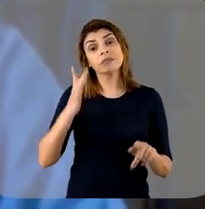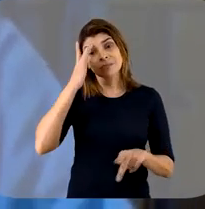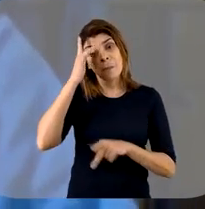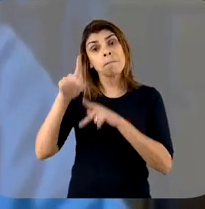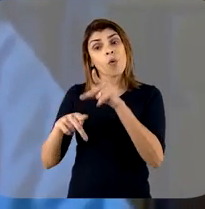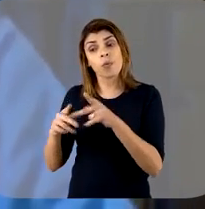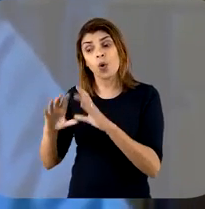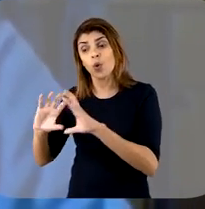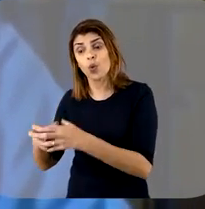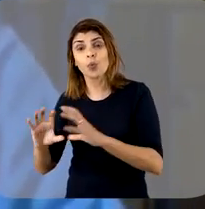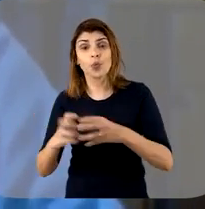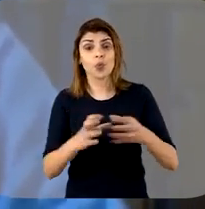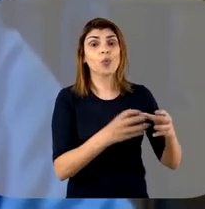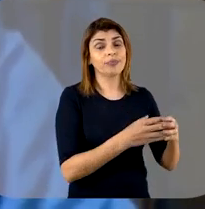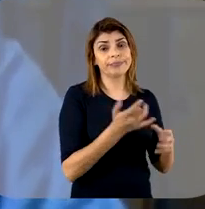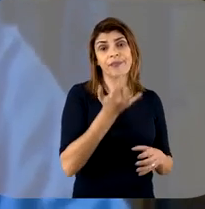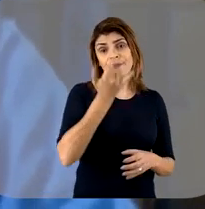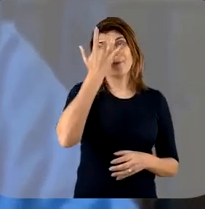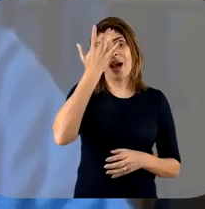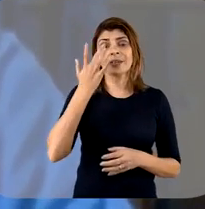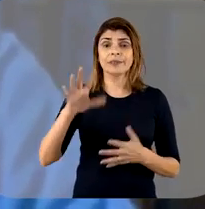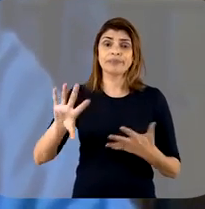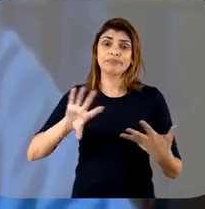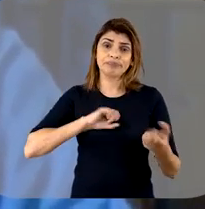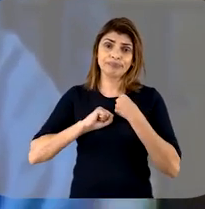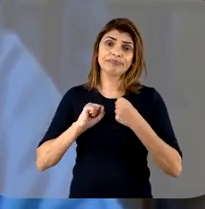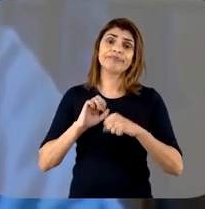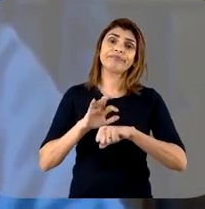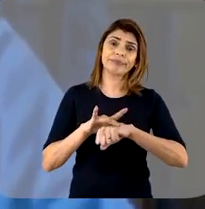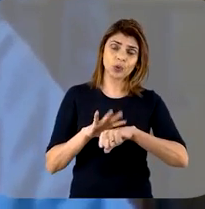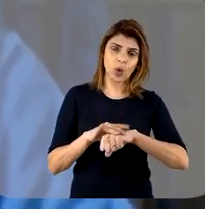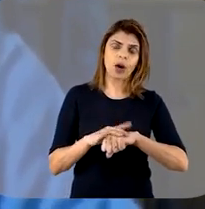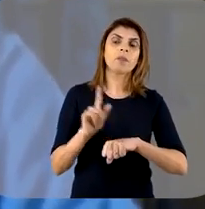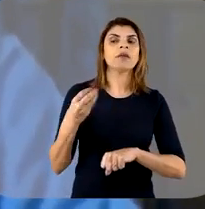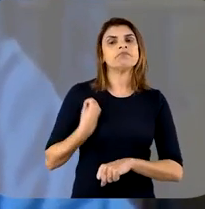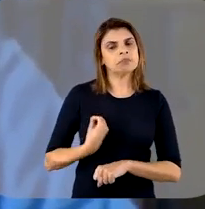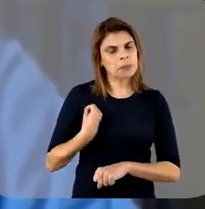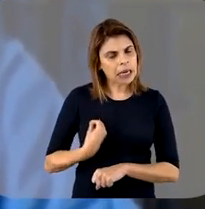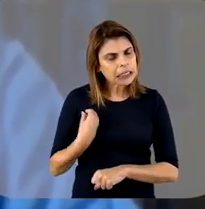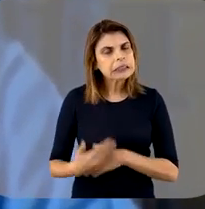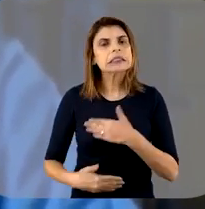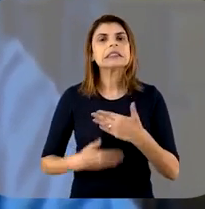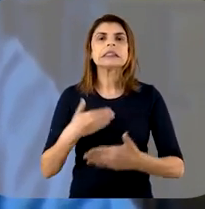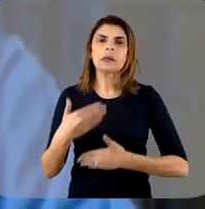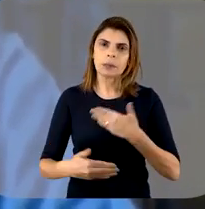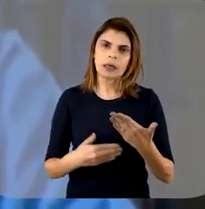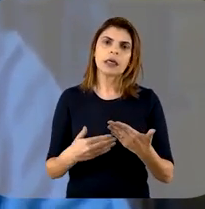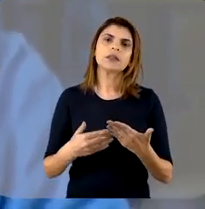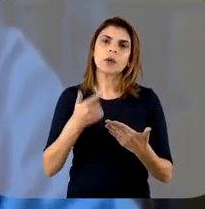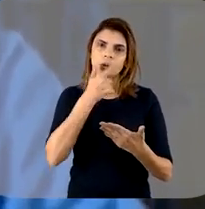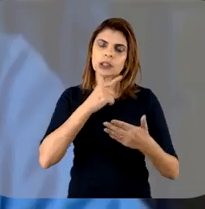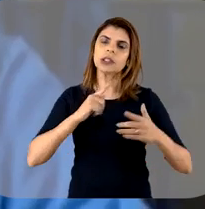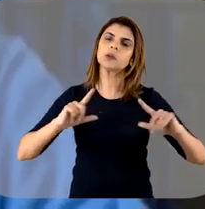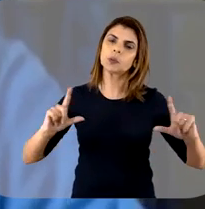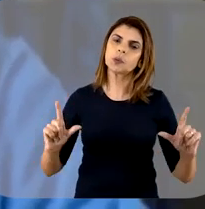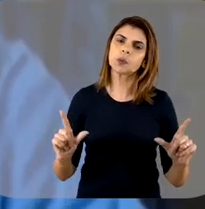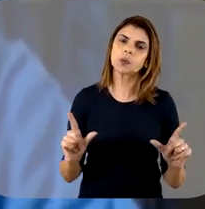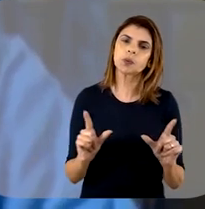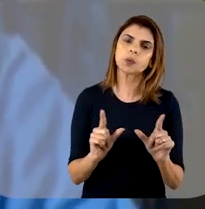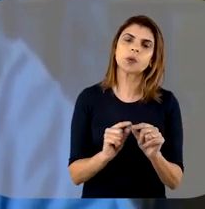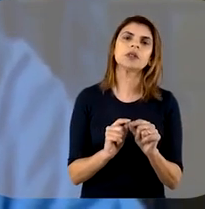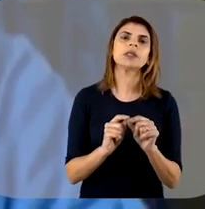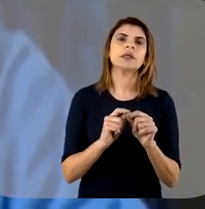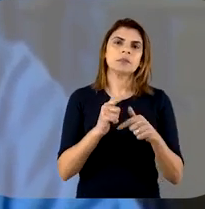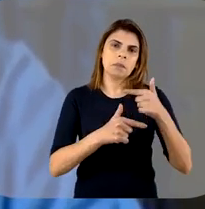populações extremamente vulneráveis que estão se organizando, né, participando ativamente para que haja e